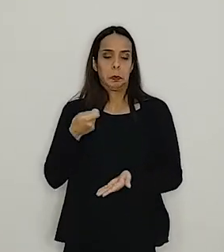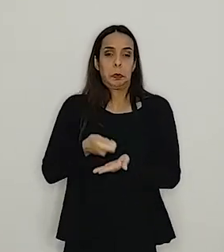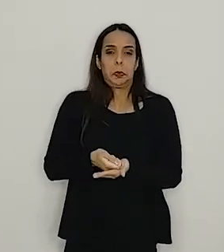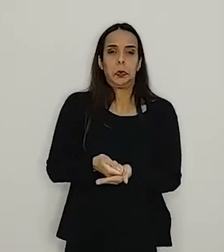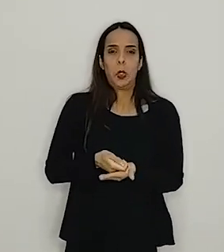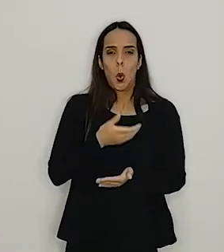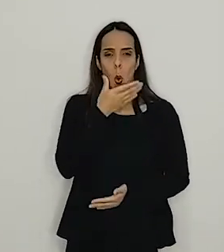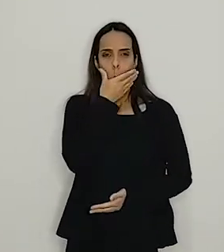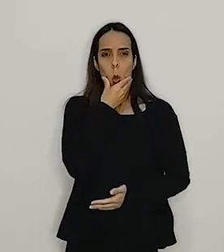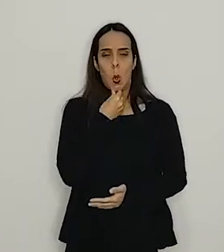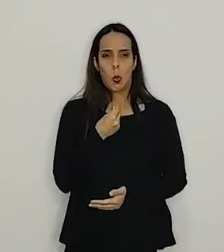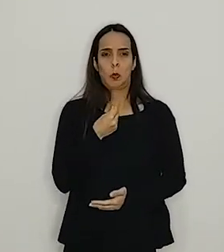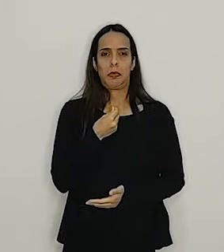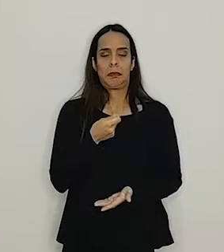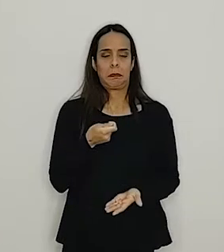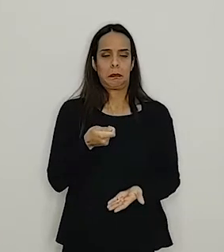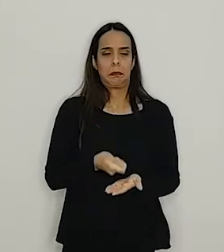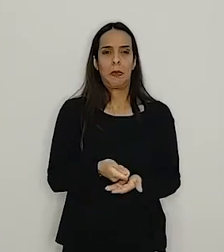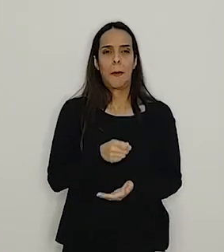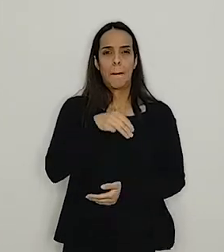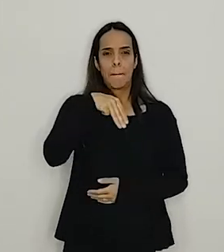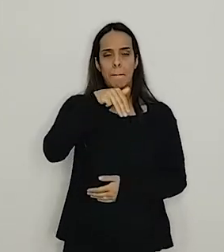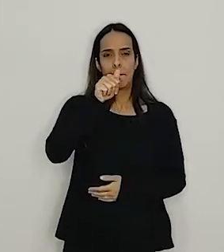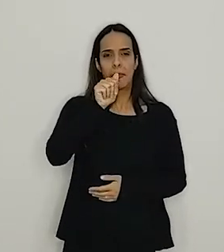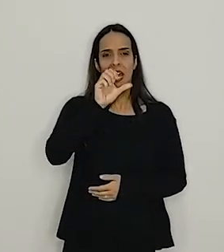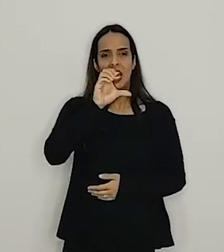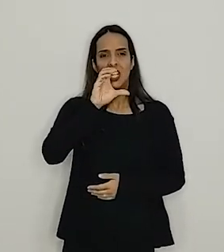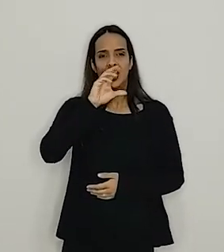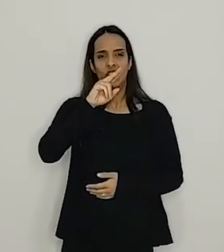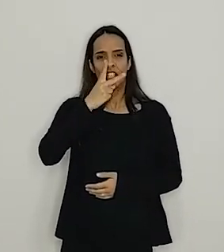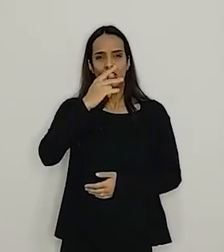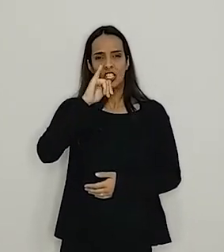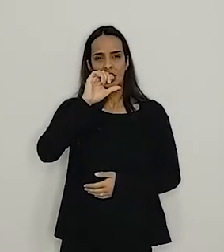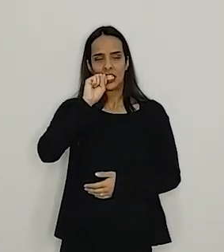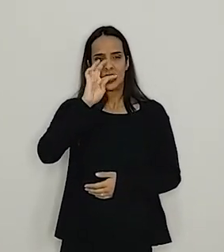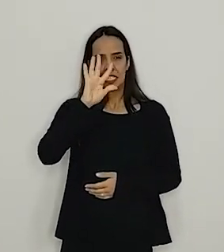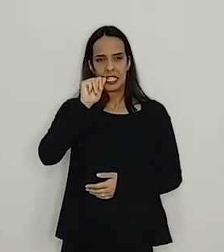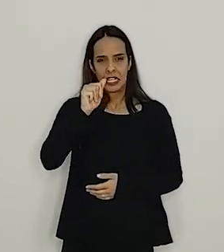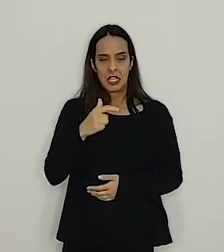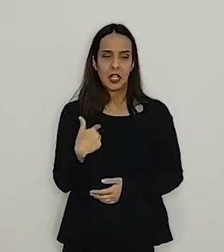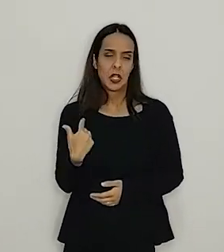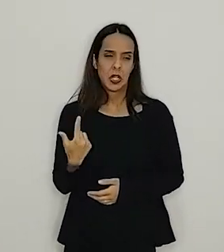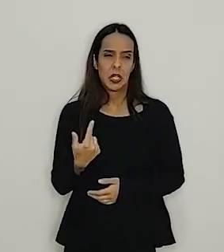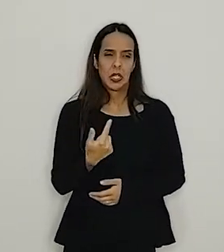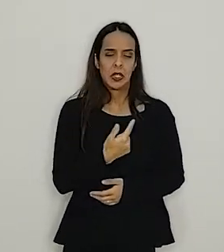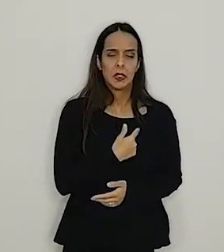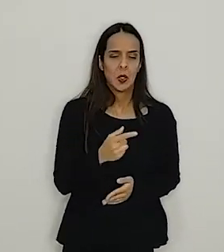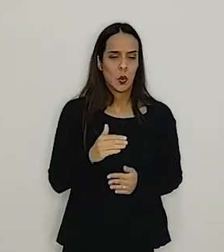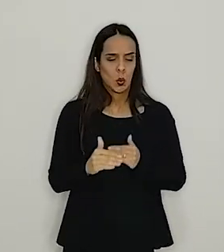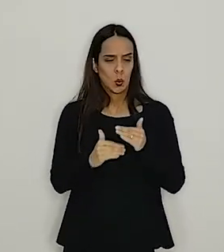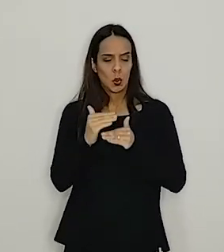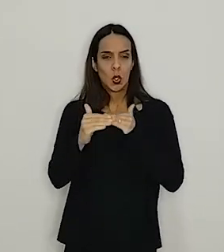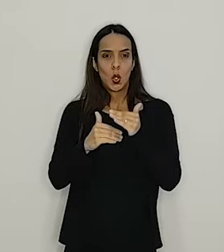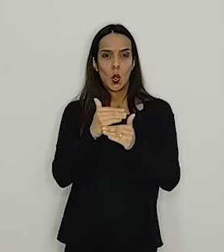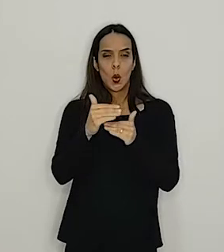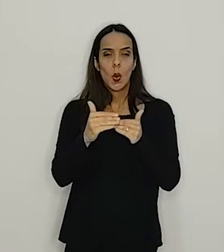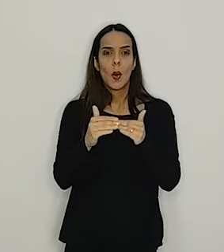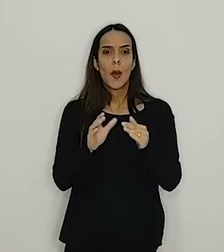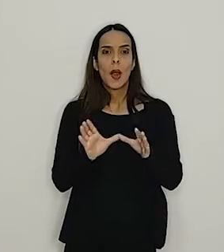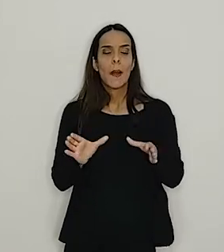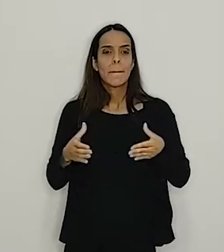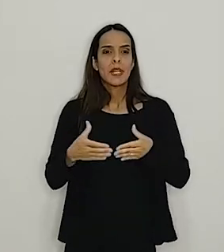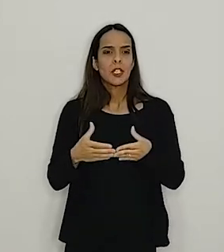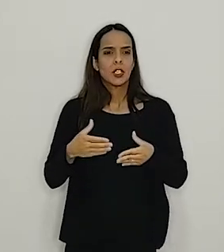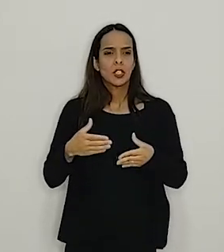machista, né? Nós fomos construídos e fomos condicionados dentro de um ambiente extremamente